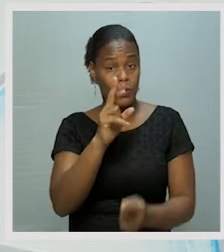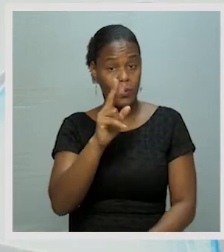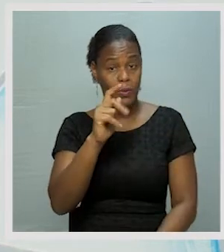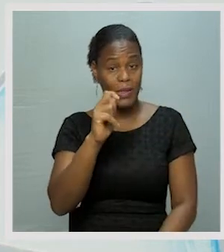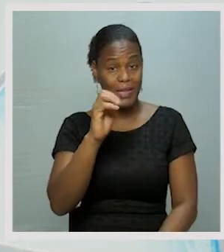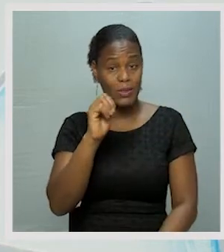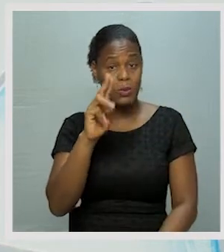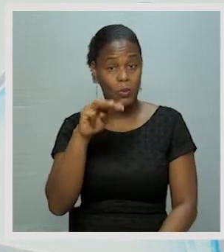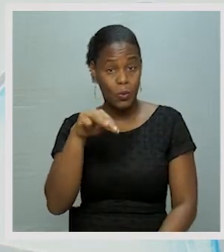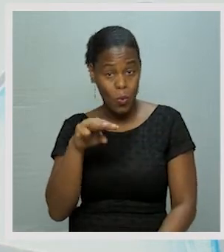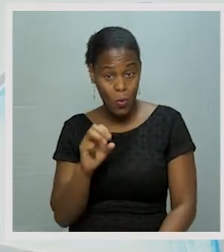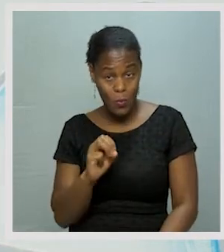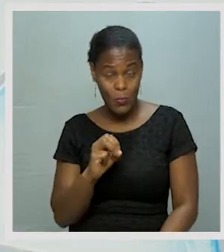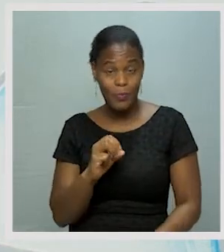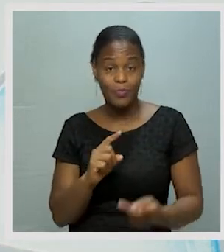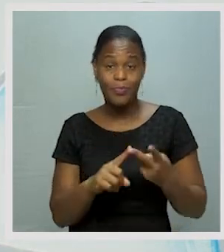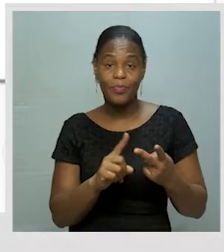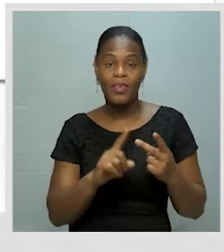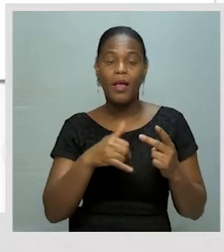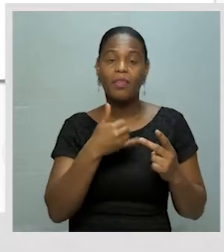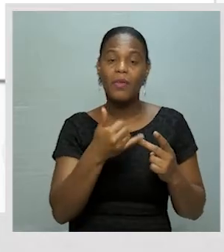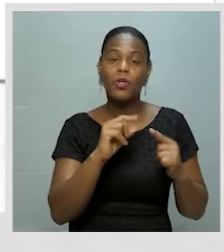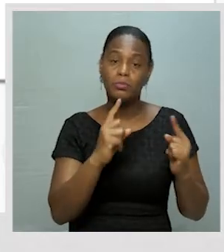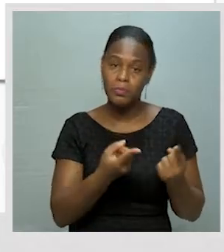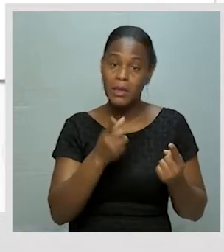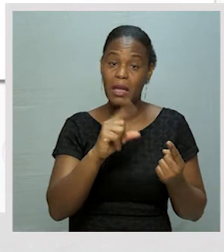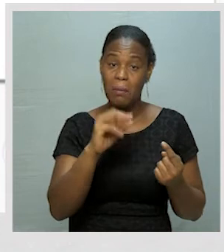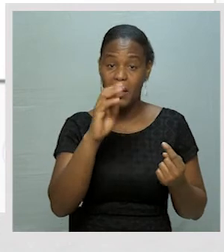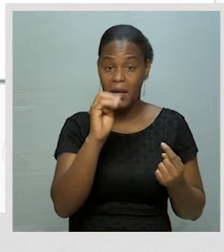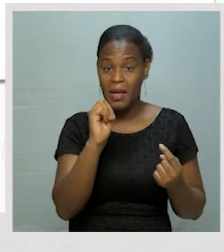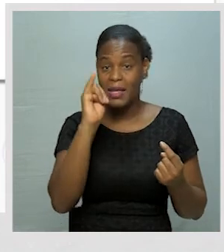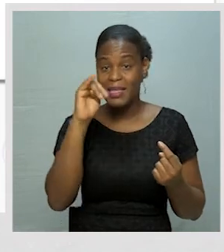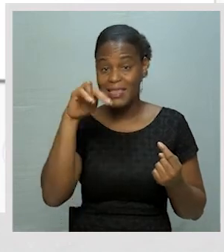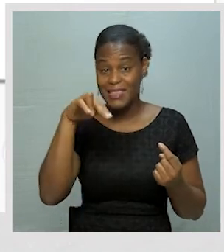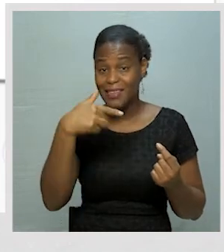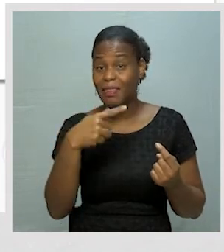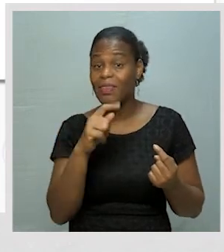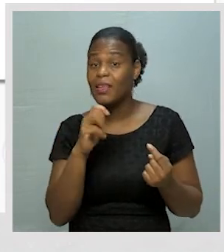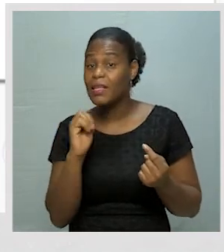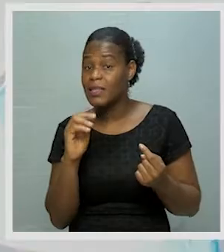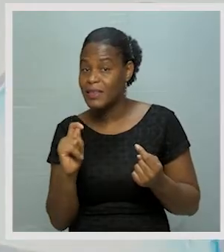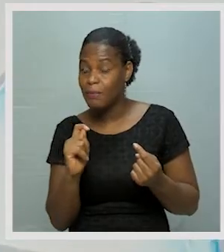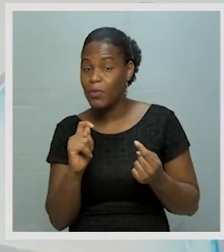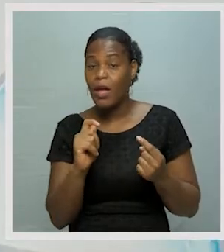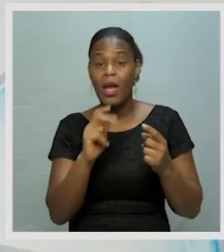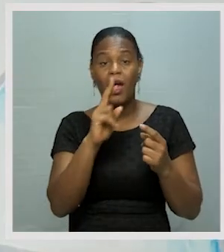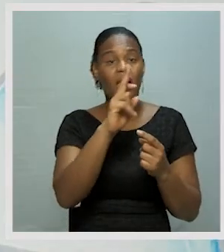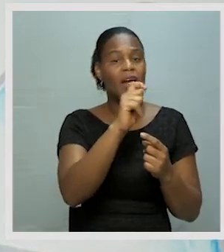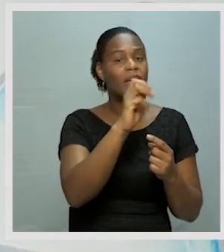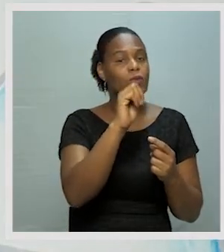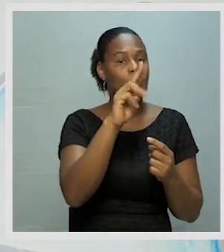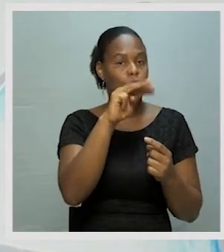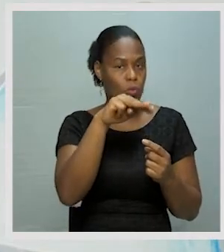Depois, nós temos a síntese. Resumo e síntese são 2 processos importantes